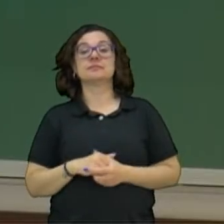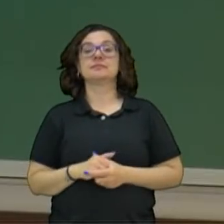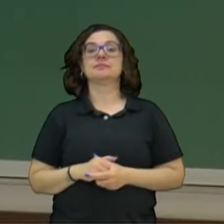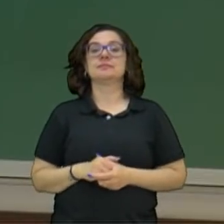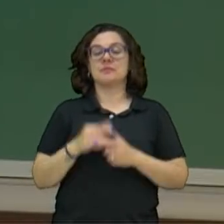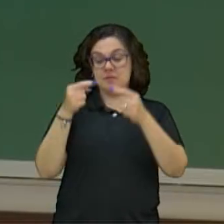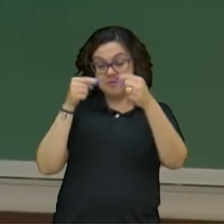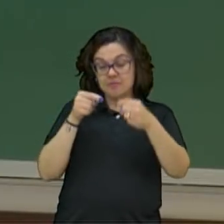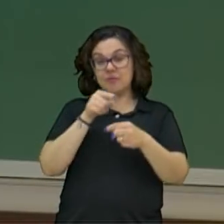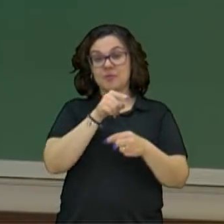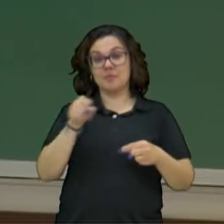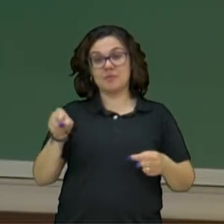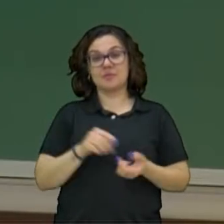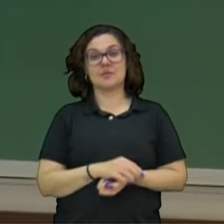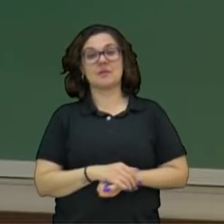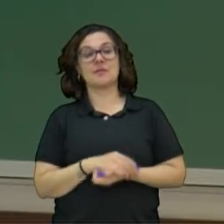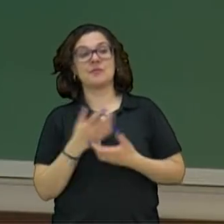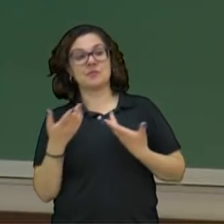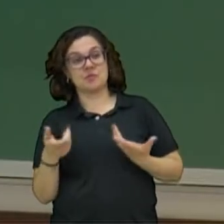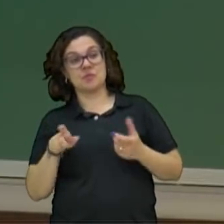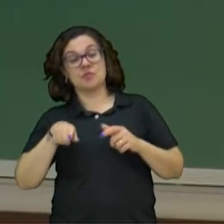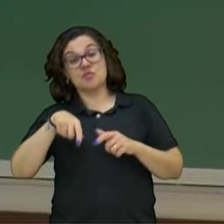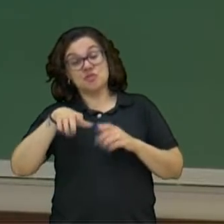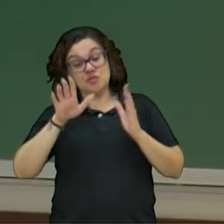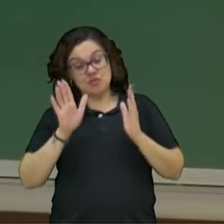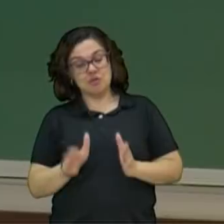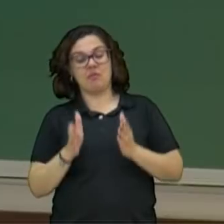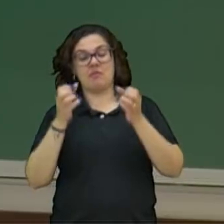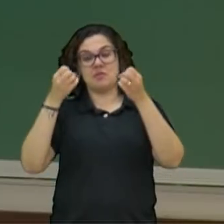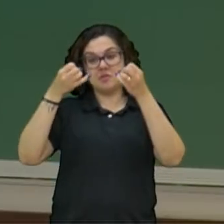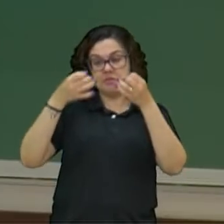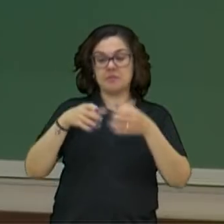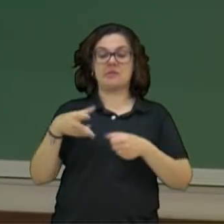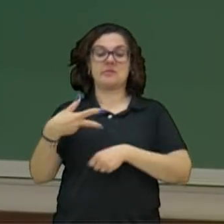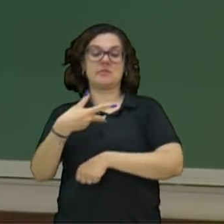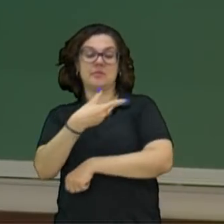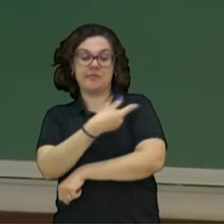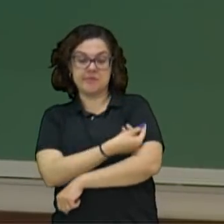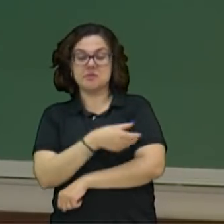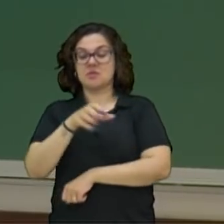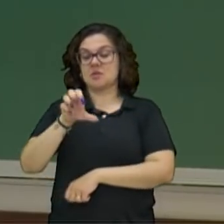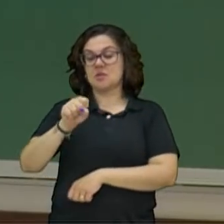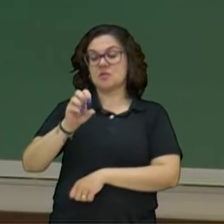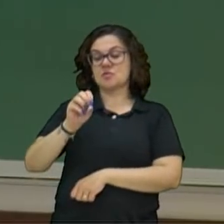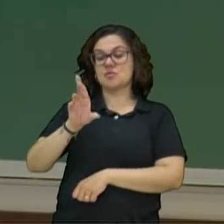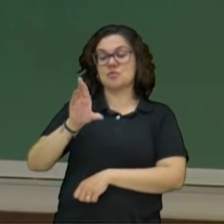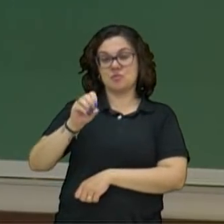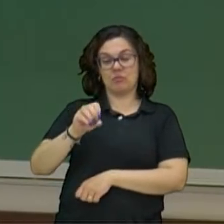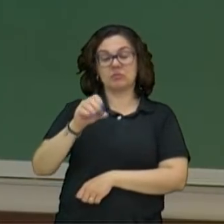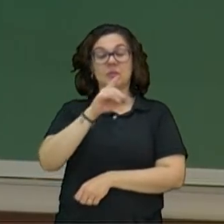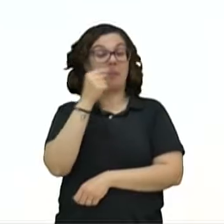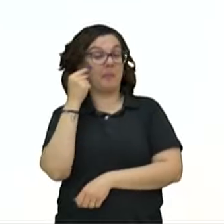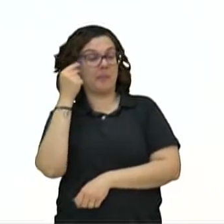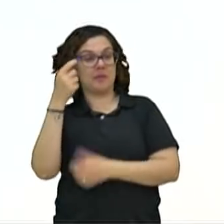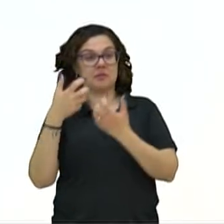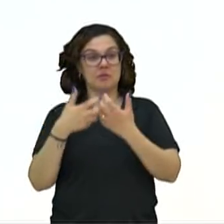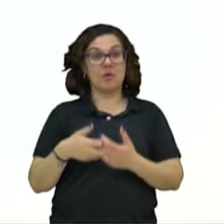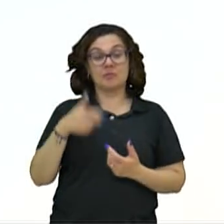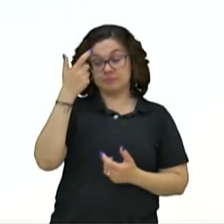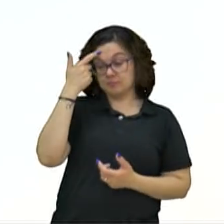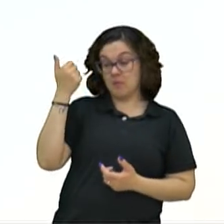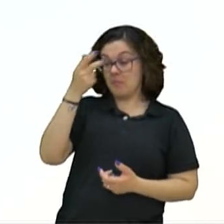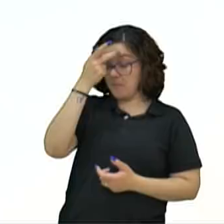um desafio aqui para você. Com base no que nós já falamos de vacina e de soro, pensa aí um pouquinho. Uma pessoa